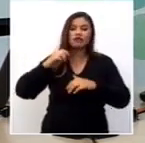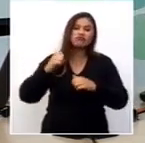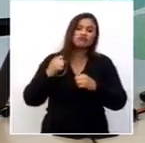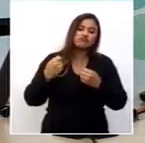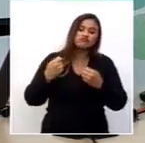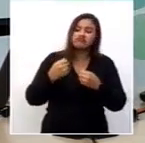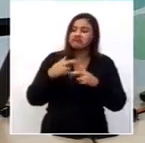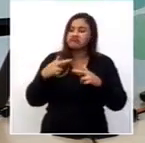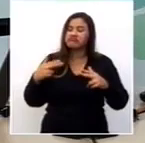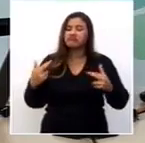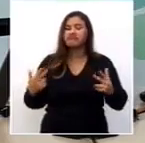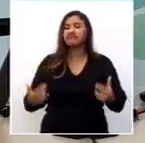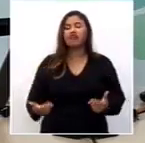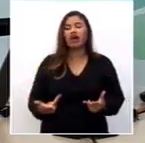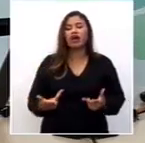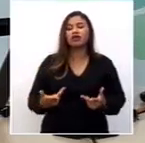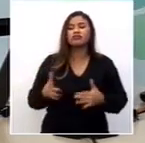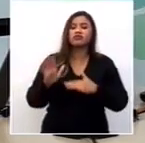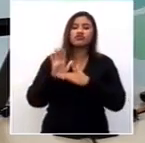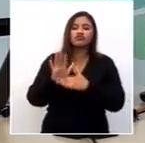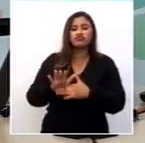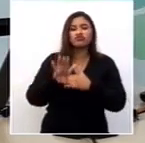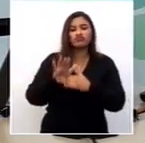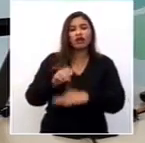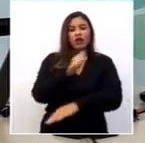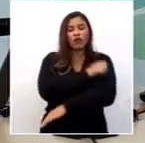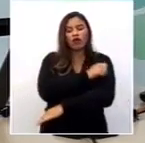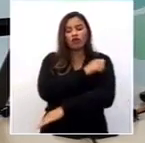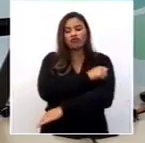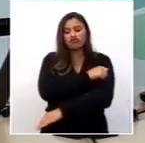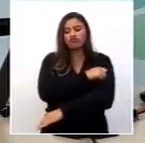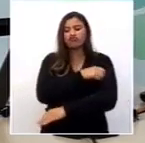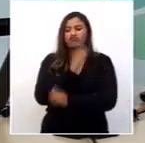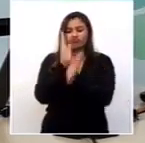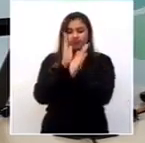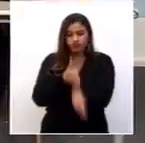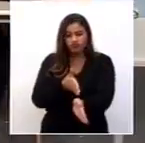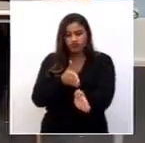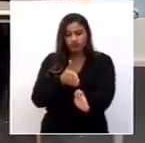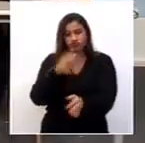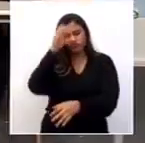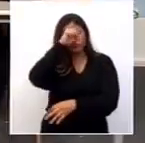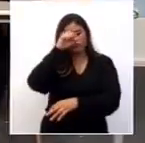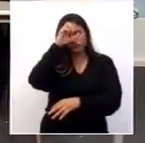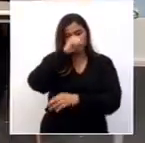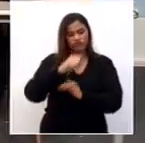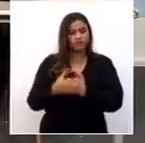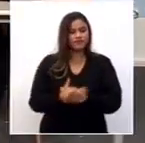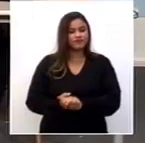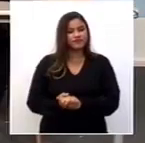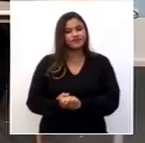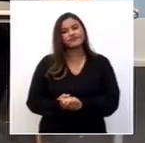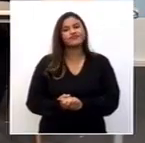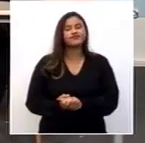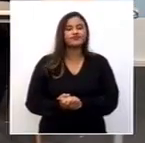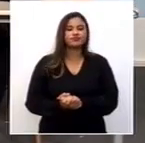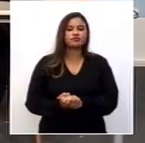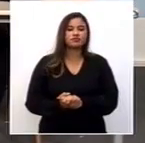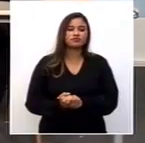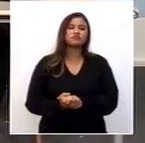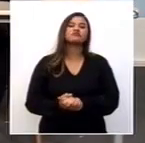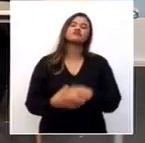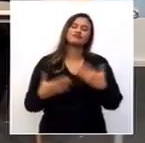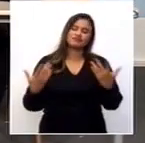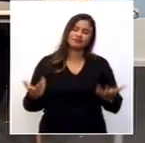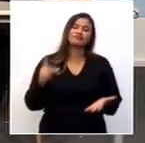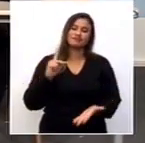novas intervenções, para conseguir colocar o aluno no curso da aprendizagem. Perfeito. O que eu noto,